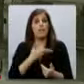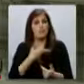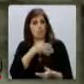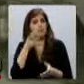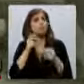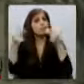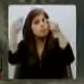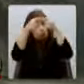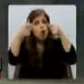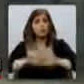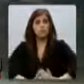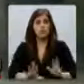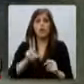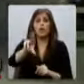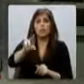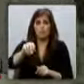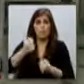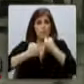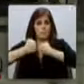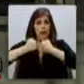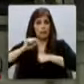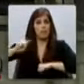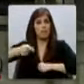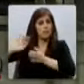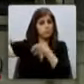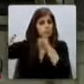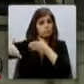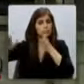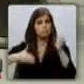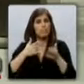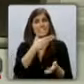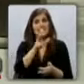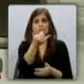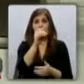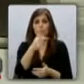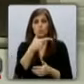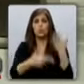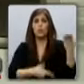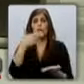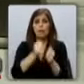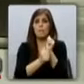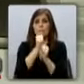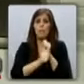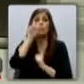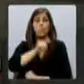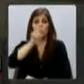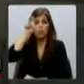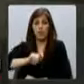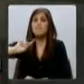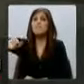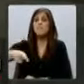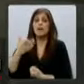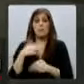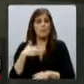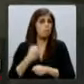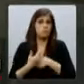E desde Novembro que esta máquina deveria estar a produzir 120 toneladas de papel por dia deveria